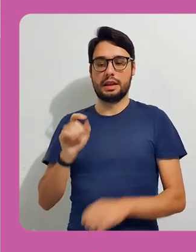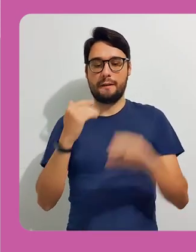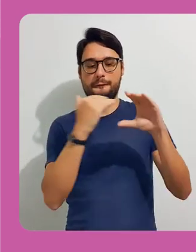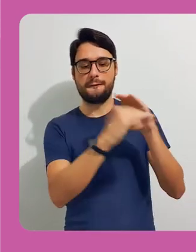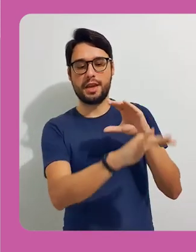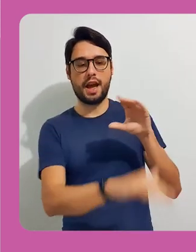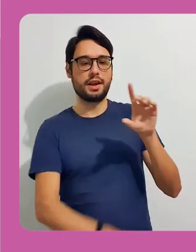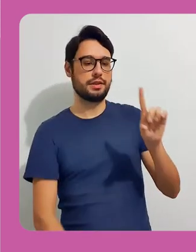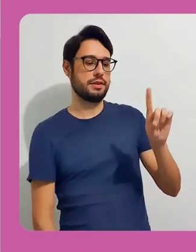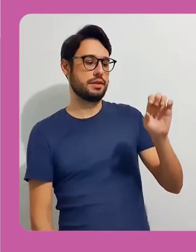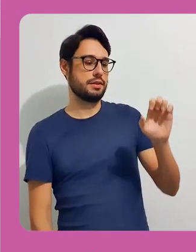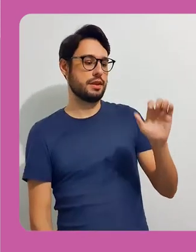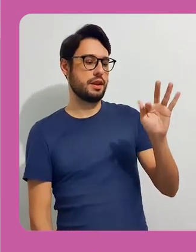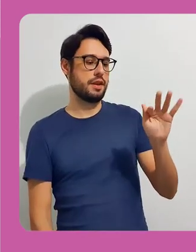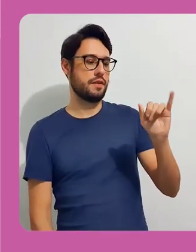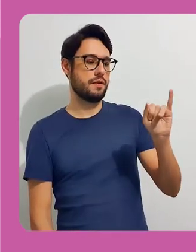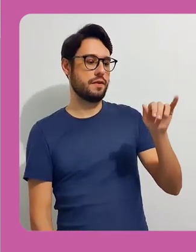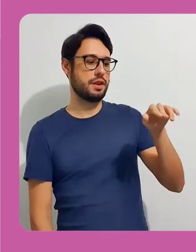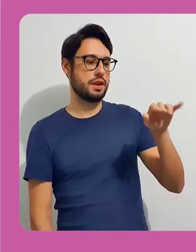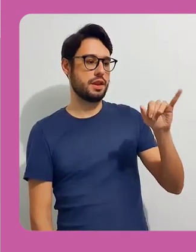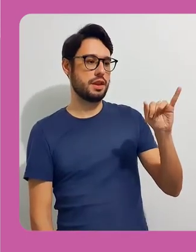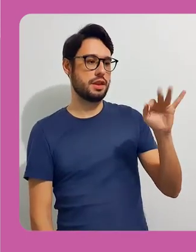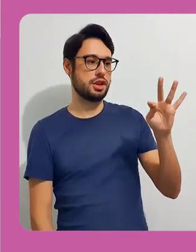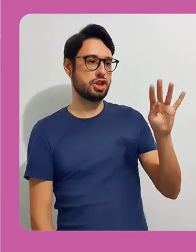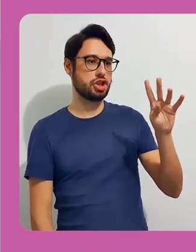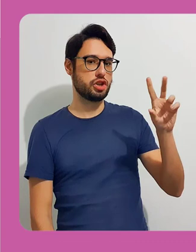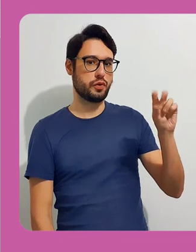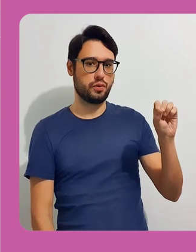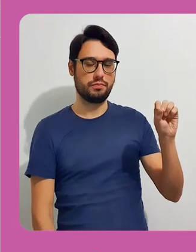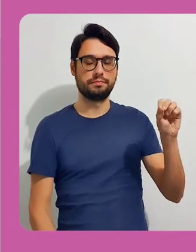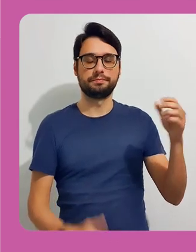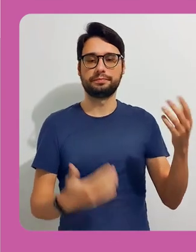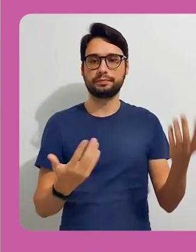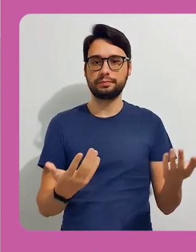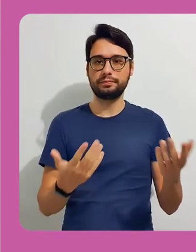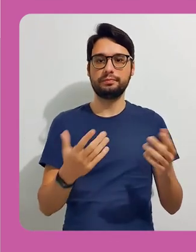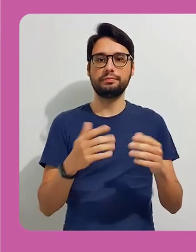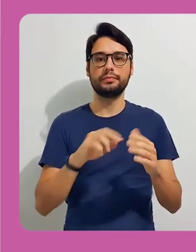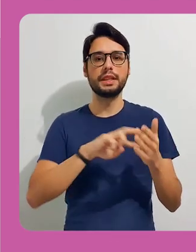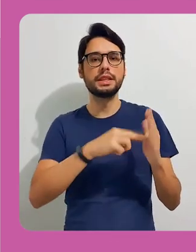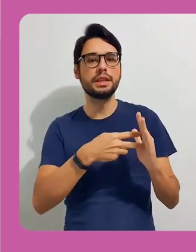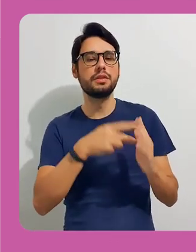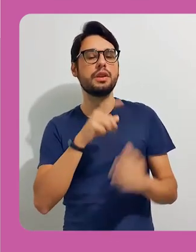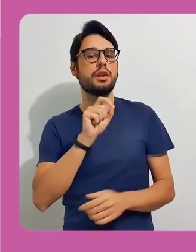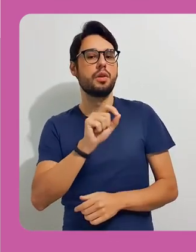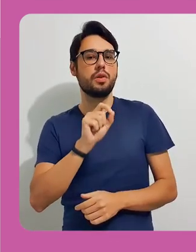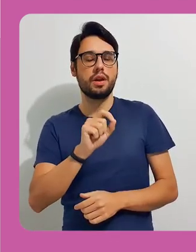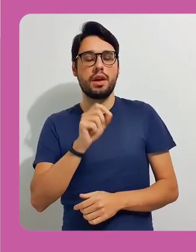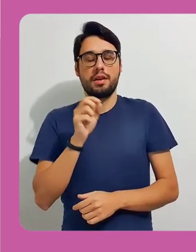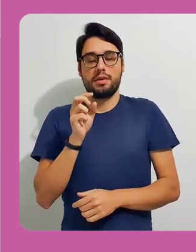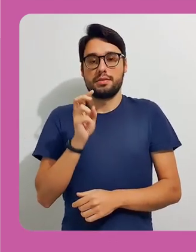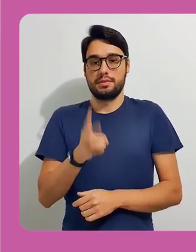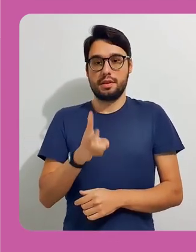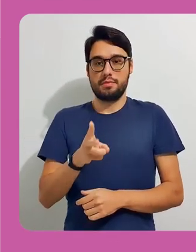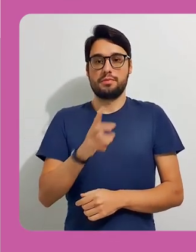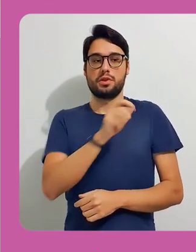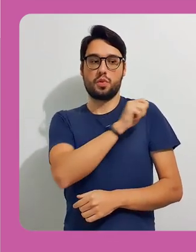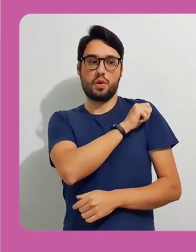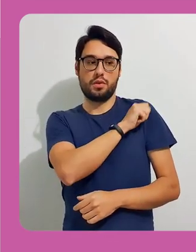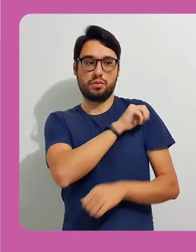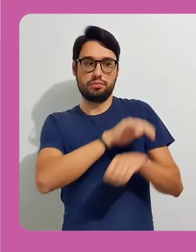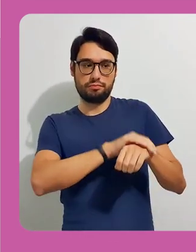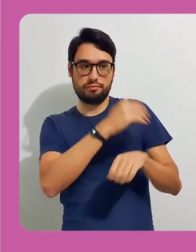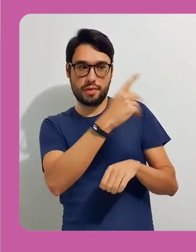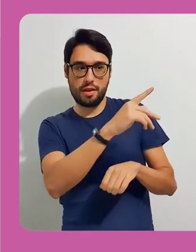já enviado para avaliação exatamente porque eu não entendi que o aluno